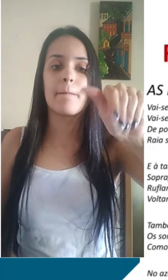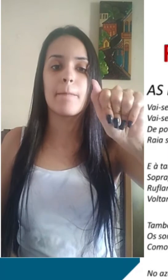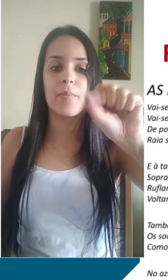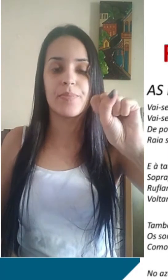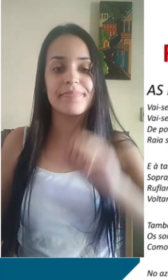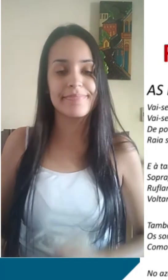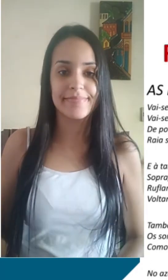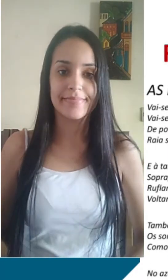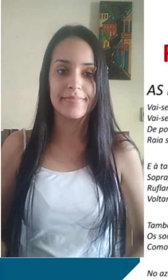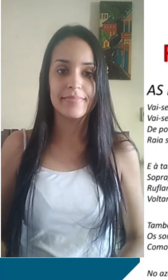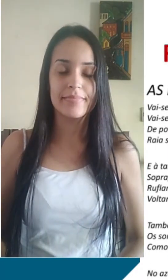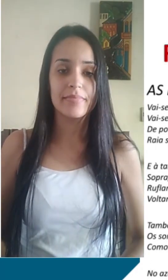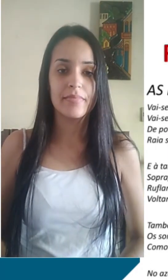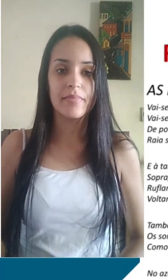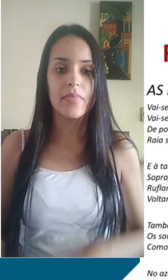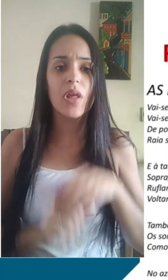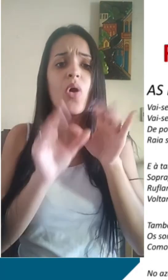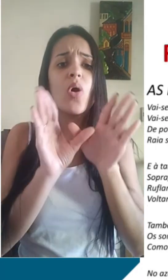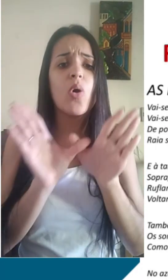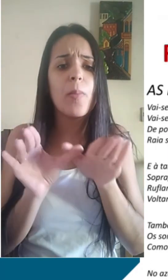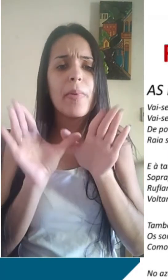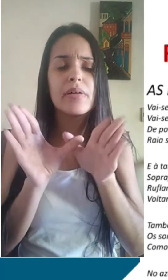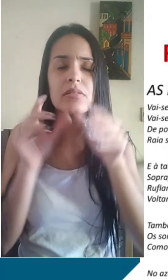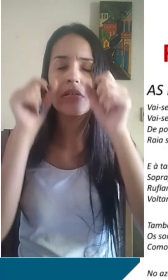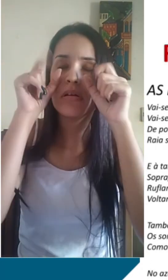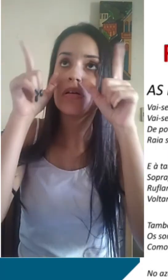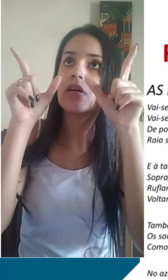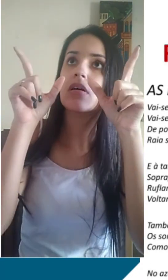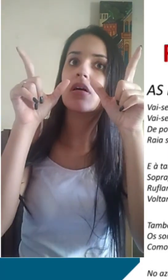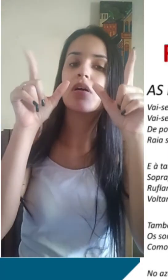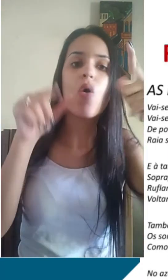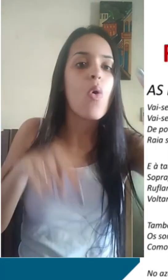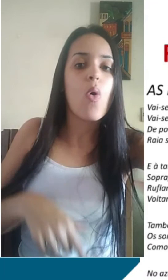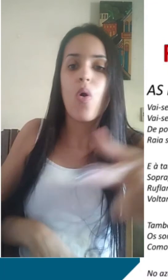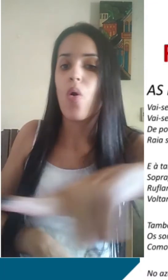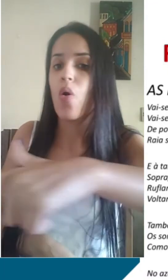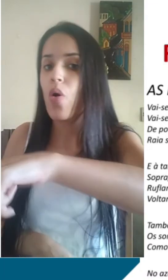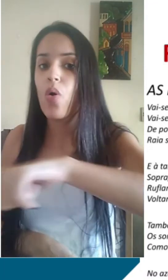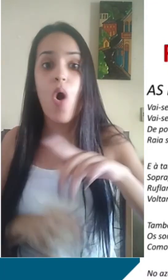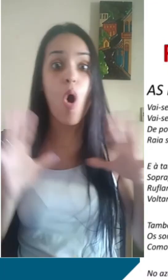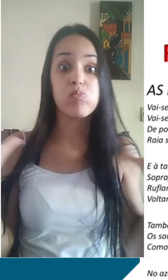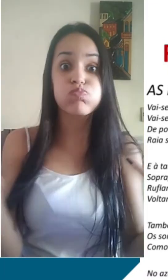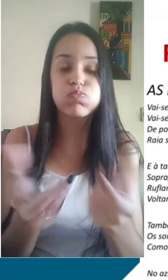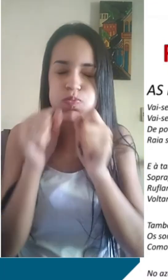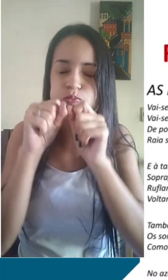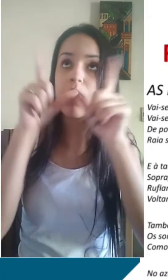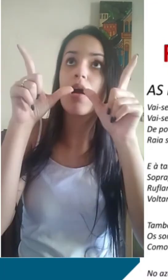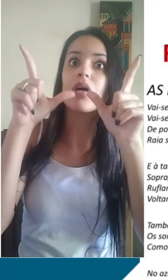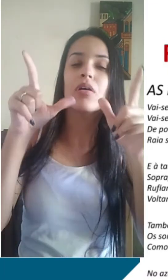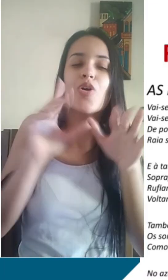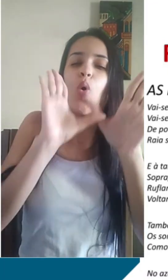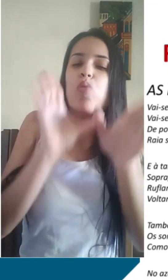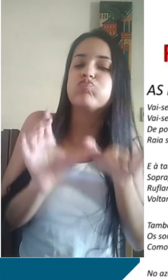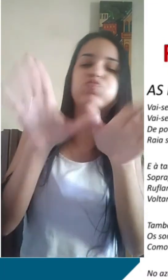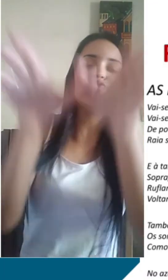mais outra, enfim dezenas de pombas vão-se dos pombais, apenas raia sanguínea e